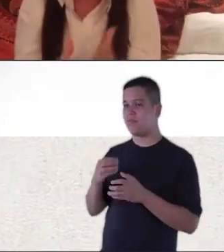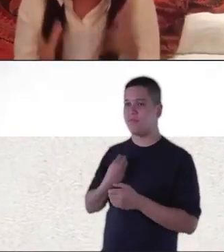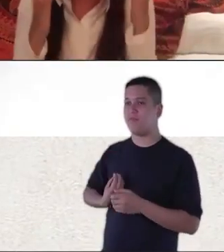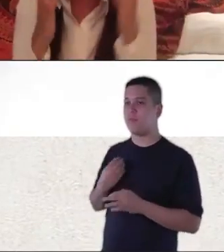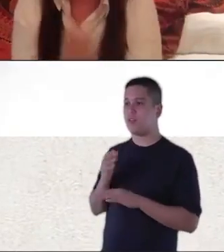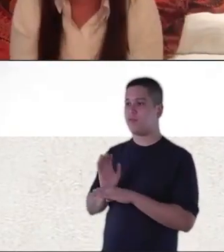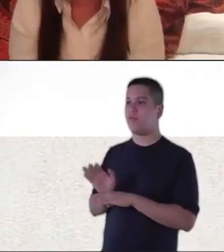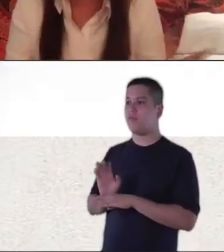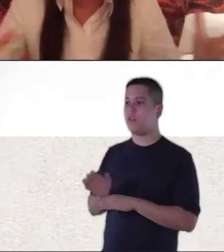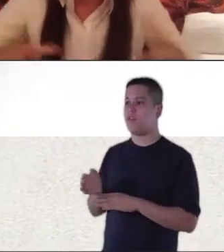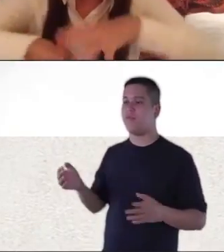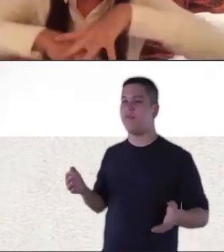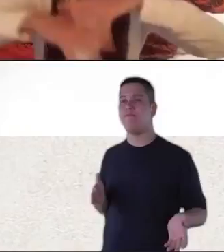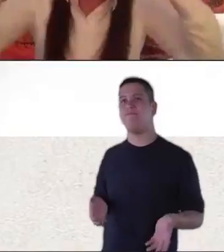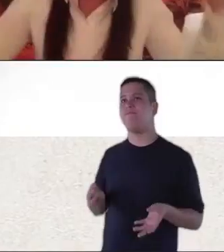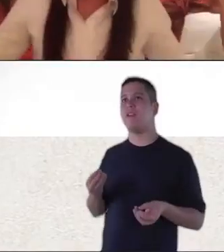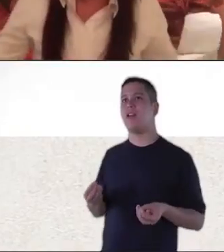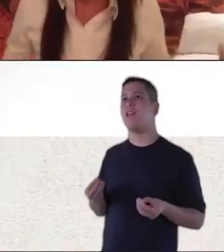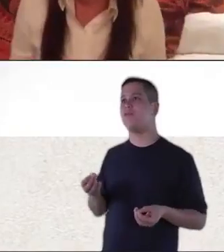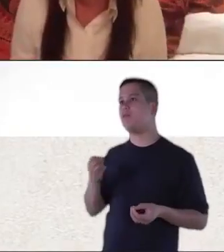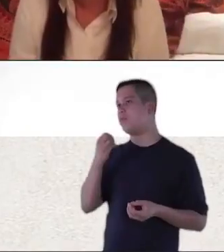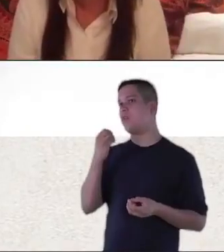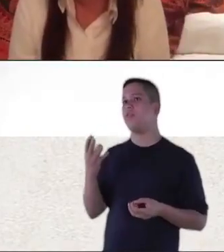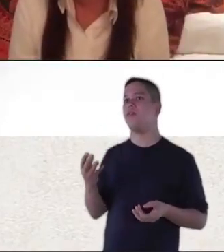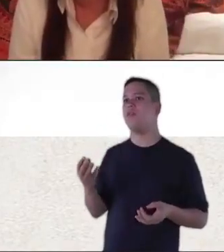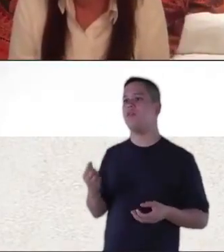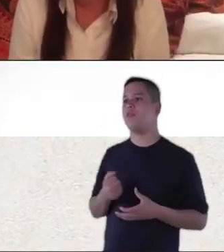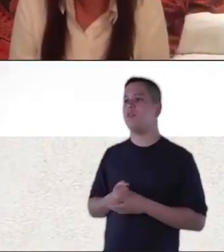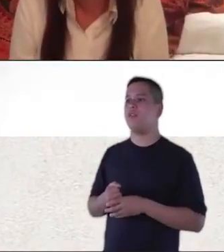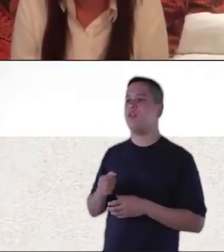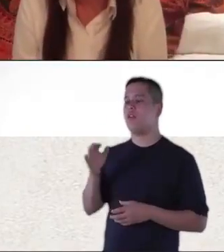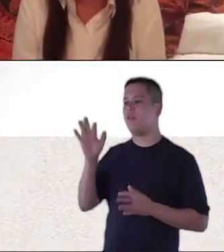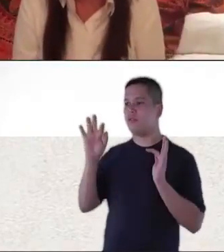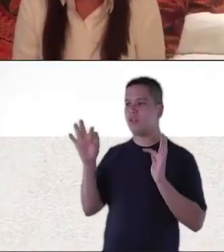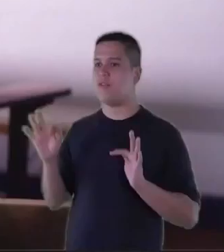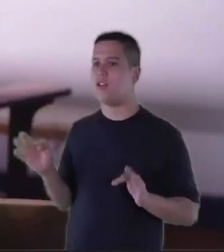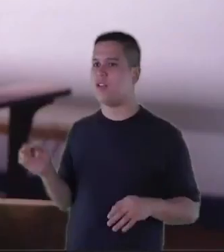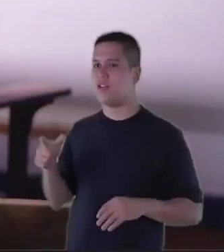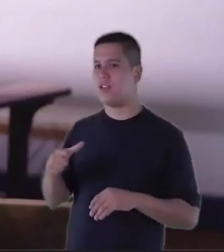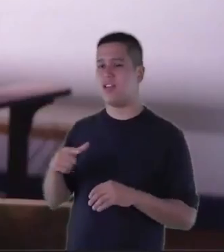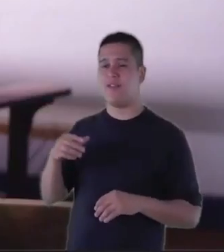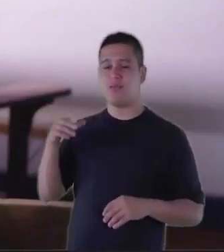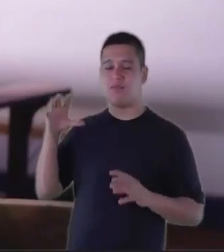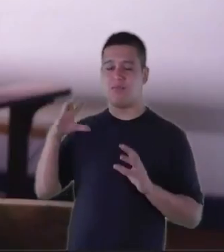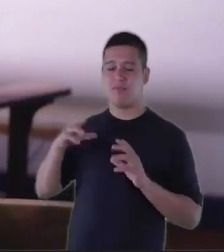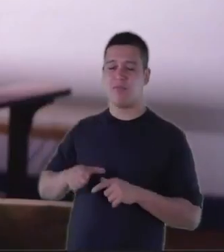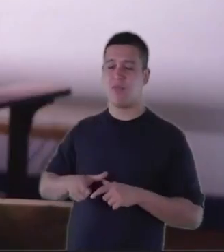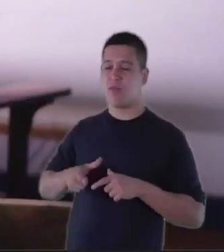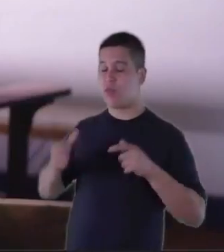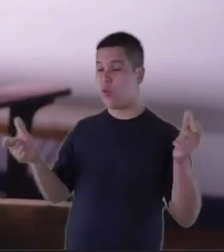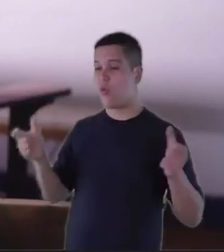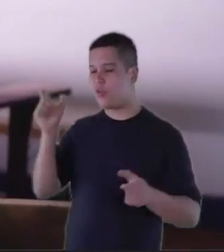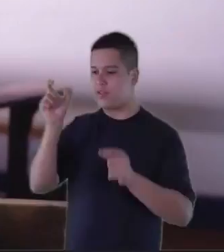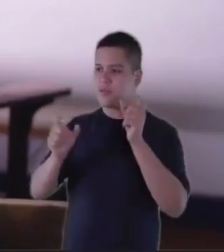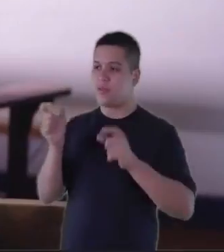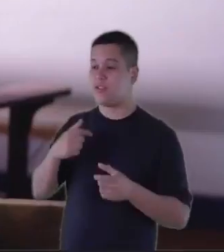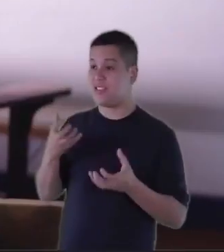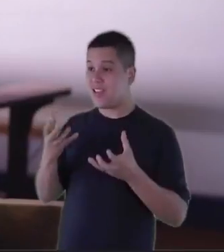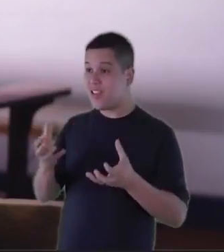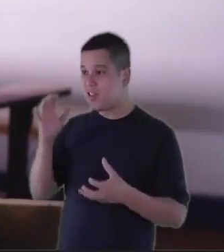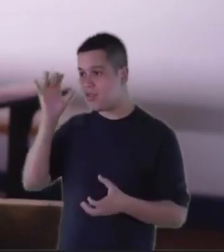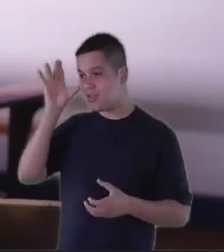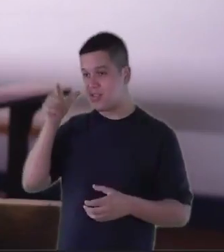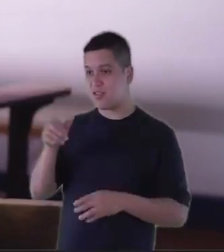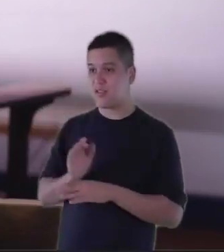graças, me caiu nas mãos, porque estava um sucesso absoluto, né? Foi um fenômeno, né? Aquele livro do Marcelo. Eu